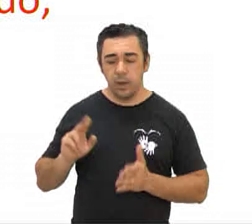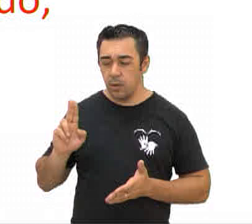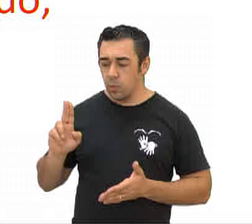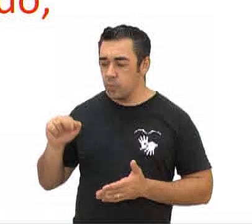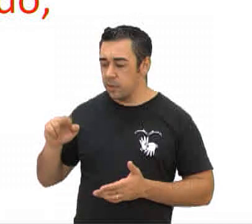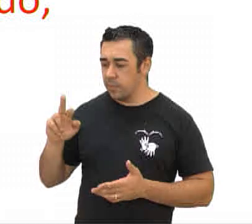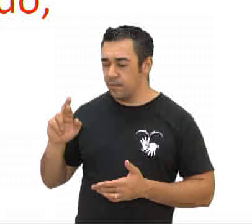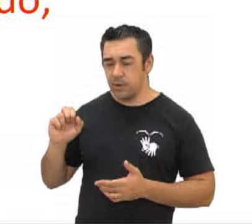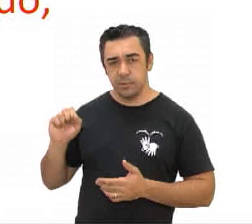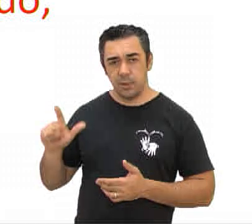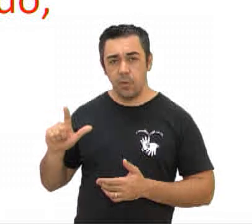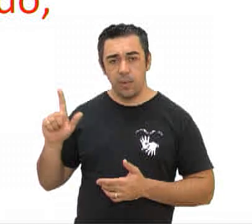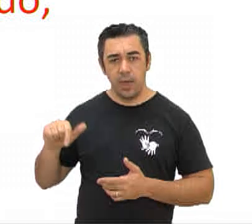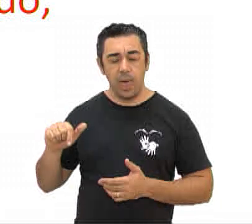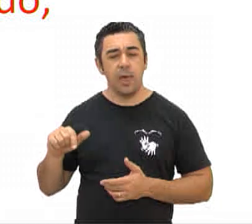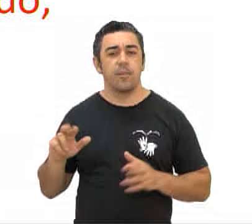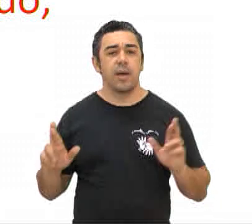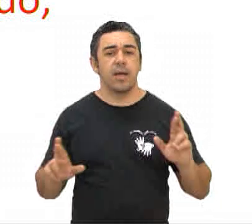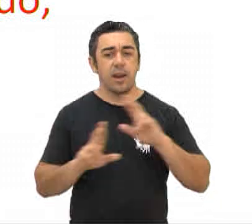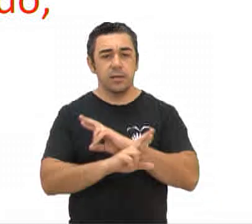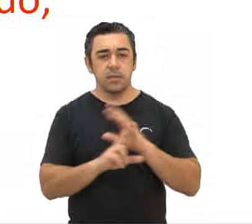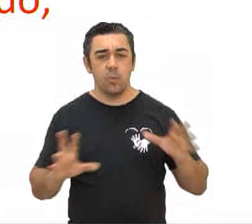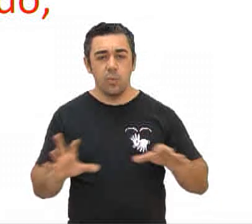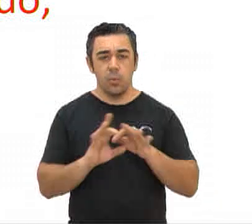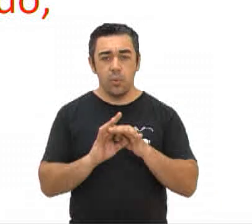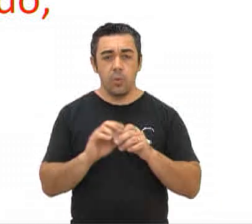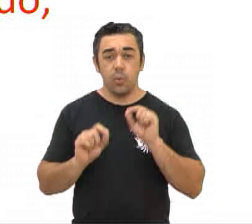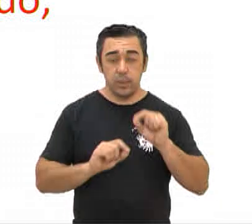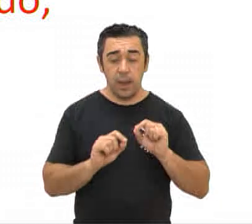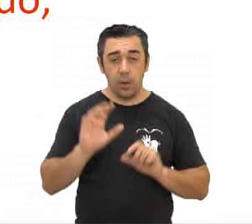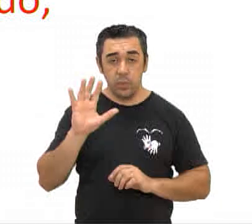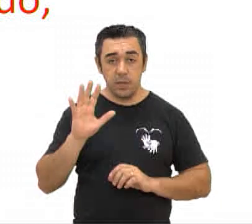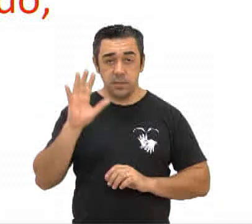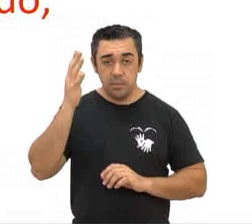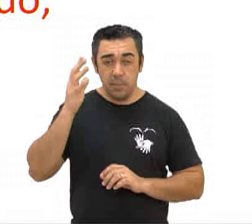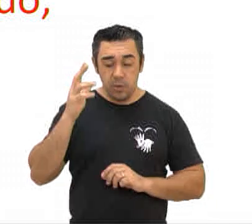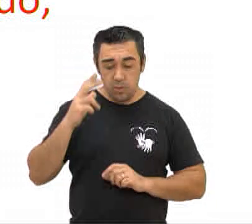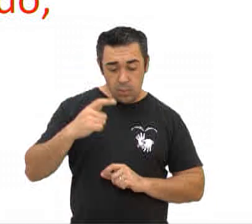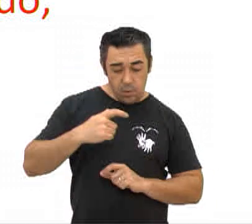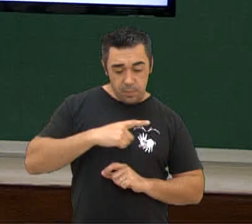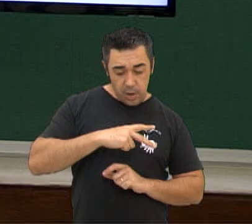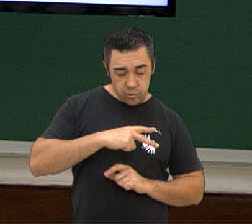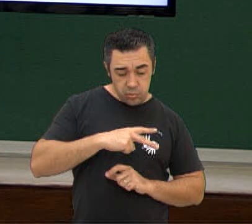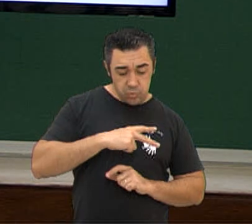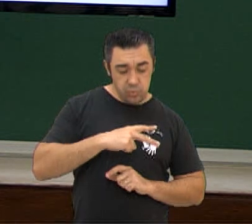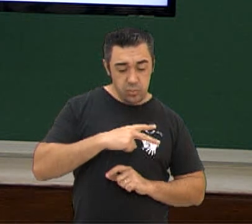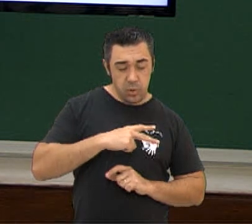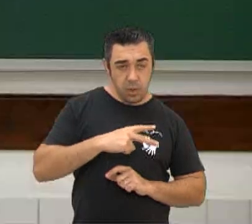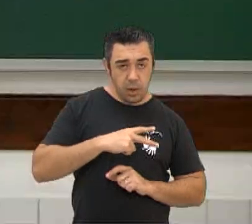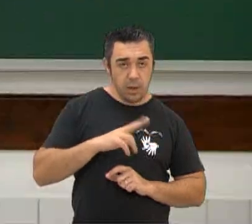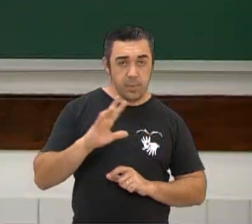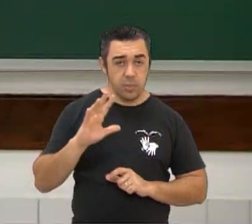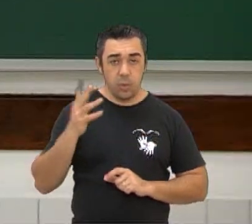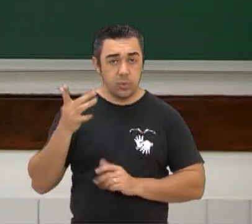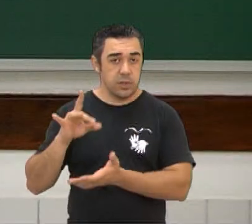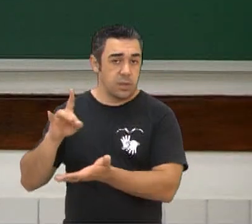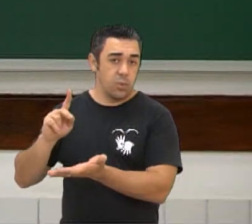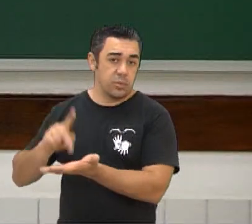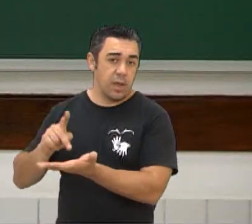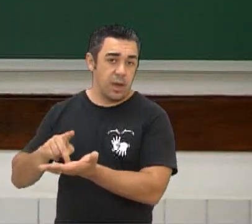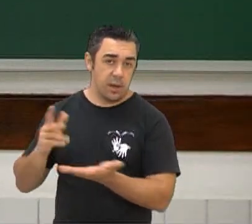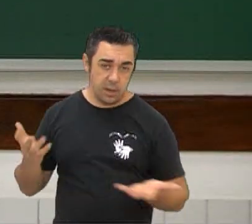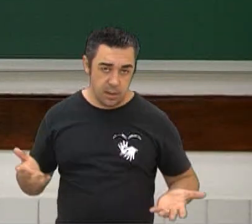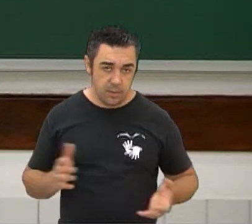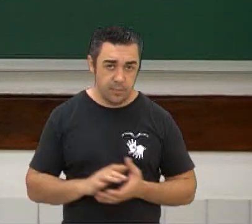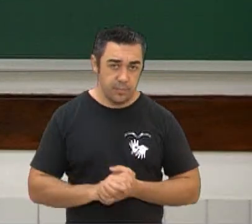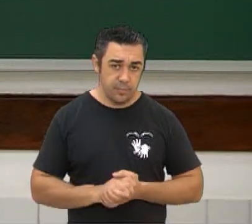uma associação entre particulares não existindo na realidade. Então,